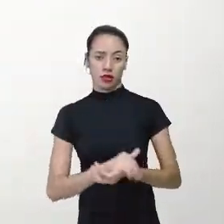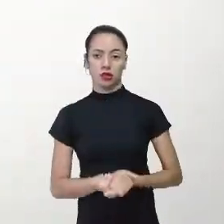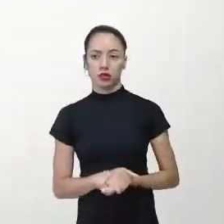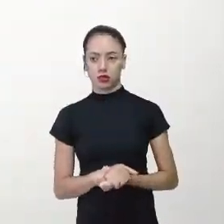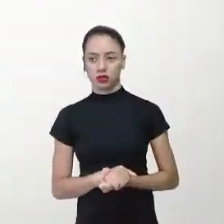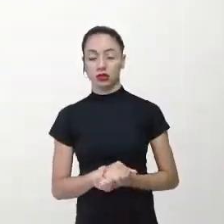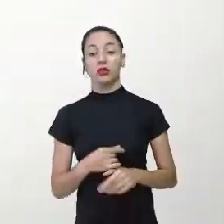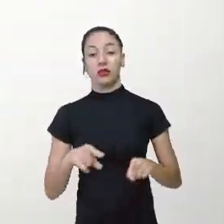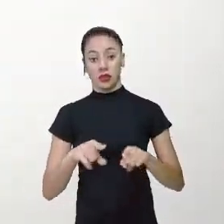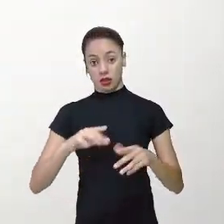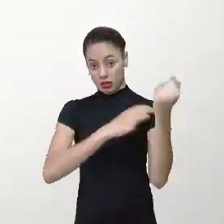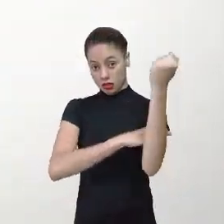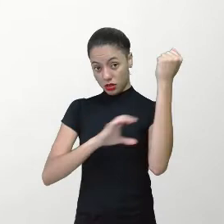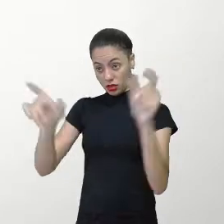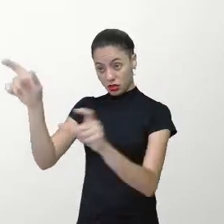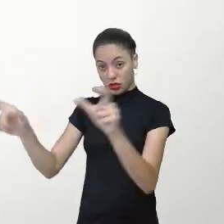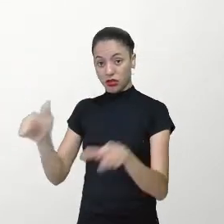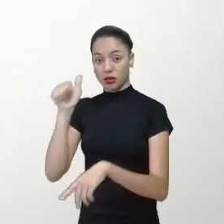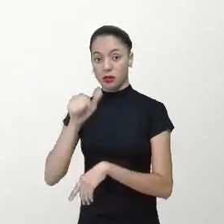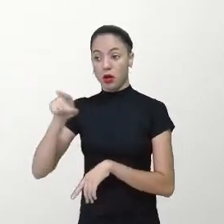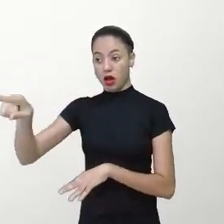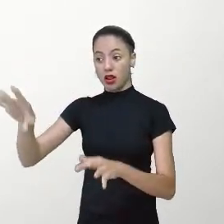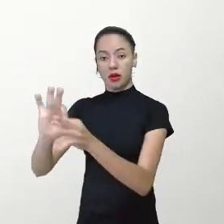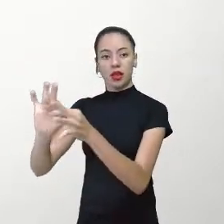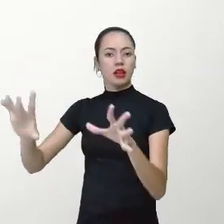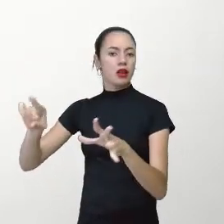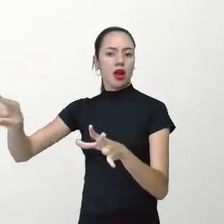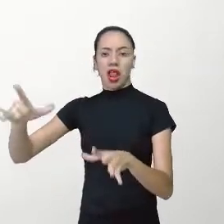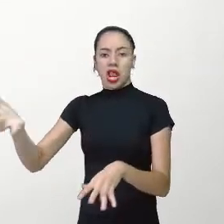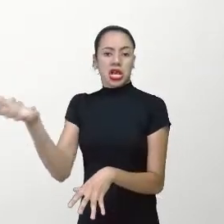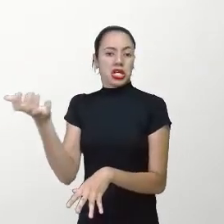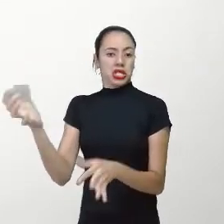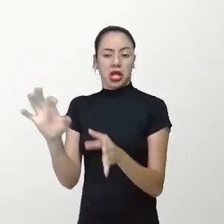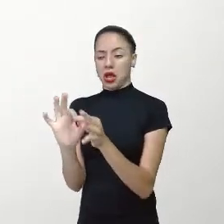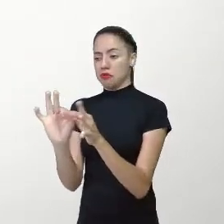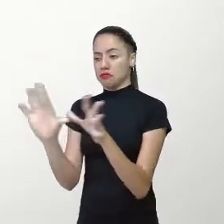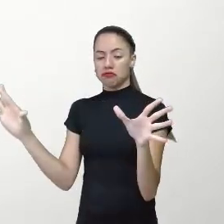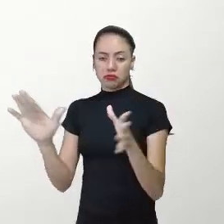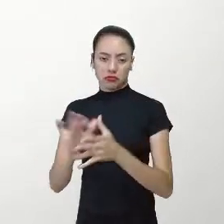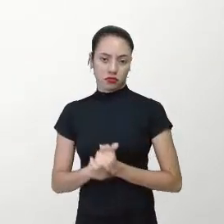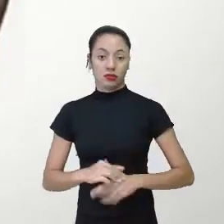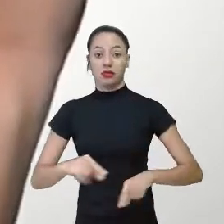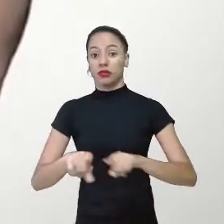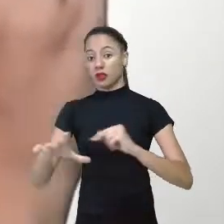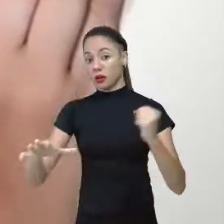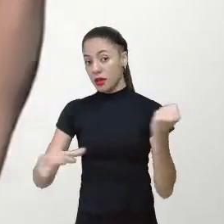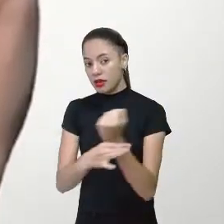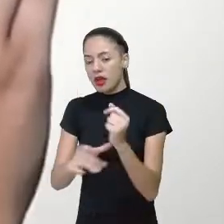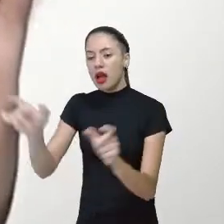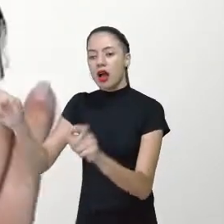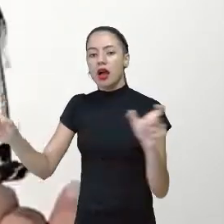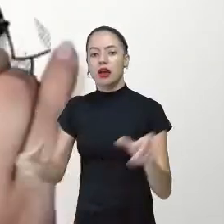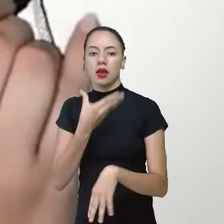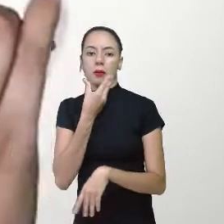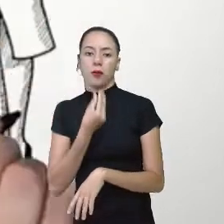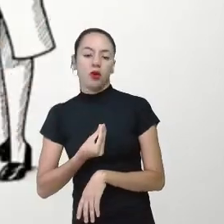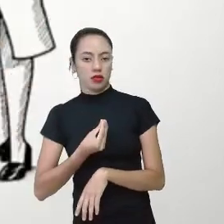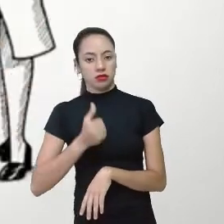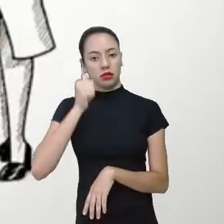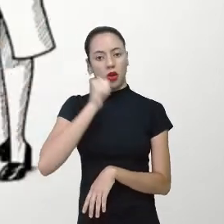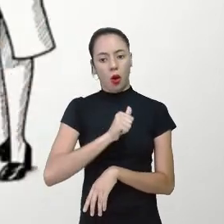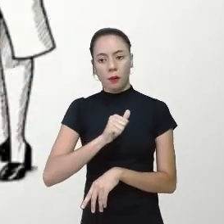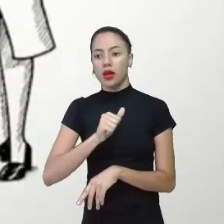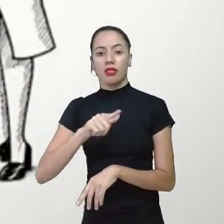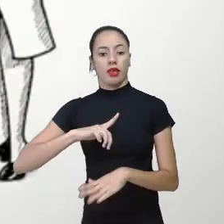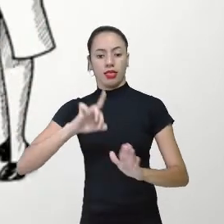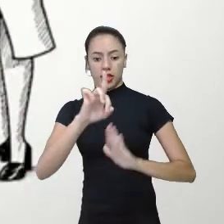Empoderar as mulheres é permitir que elas sejam quem quiserem. É assegurar que as mulheres e homens se beneficiem dos mesmos